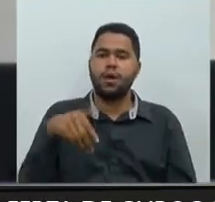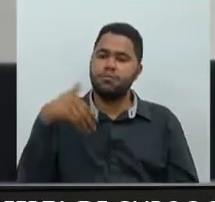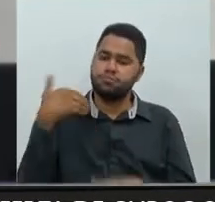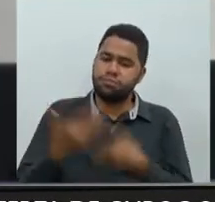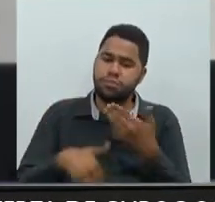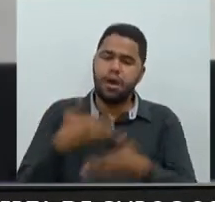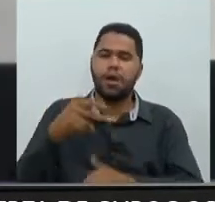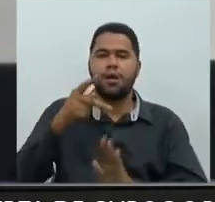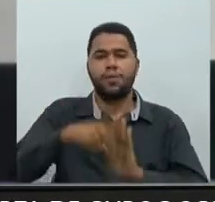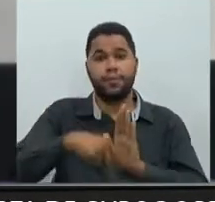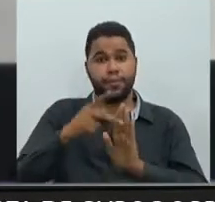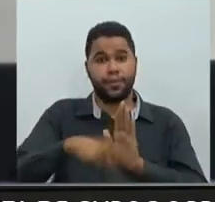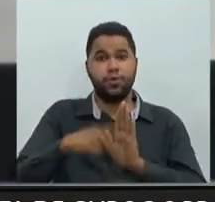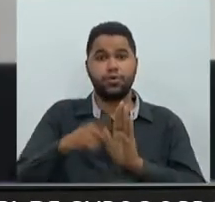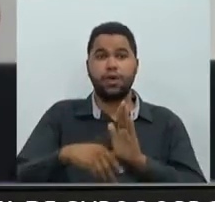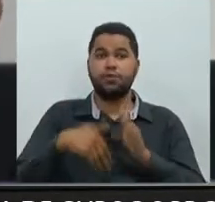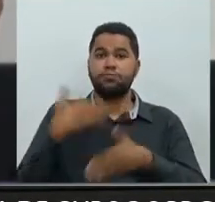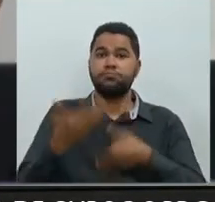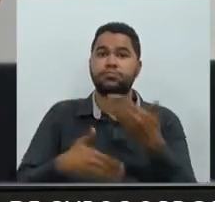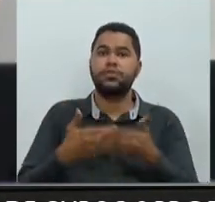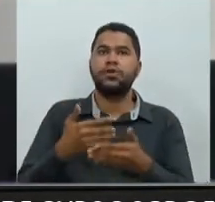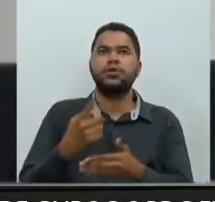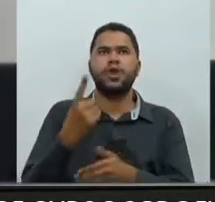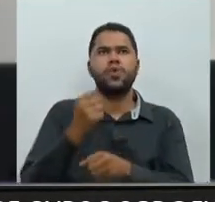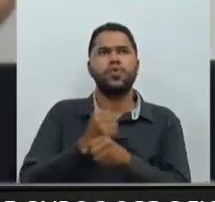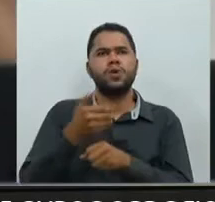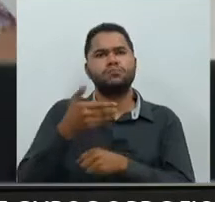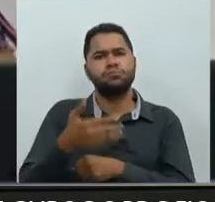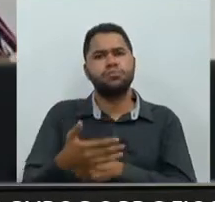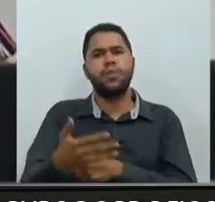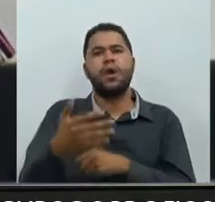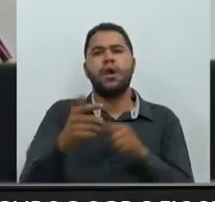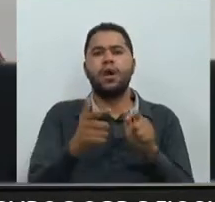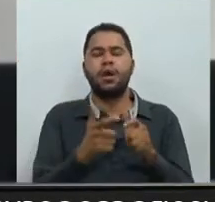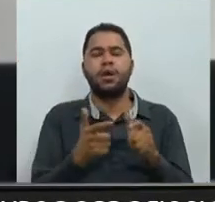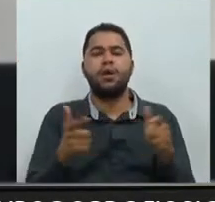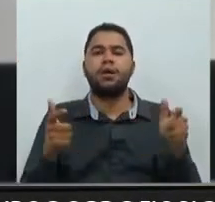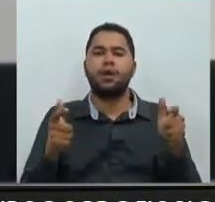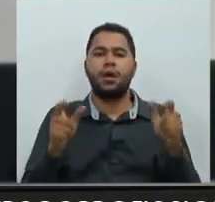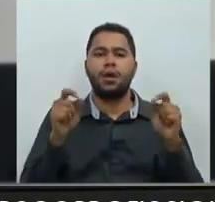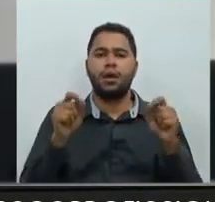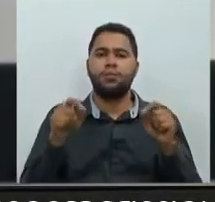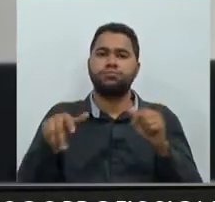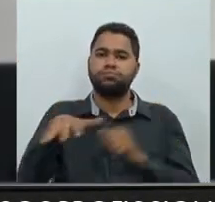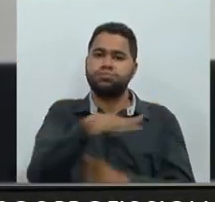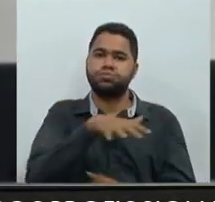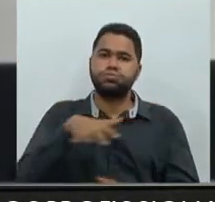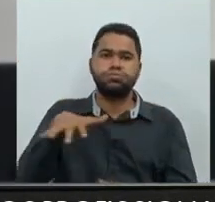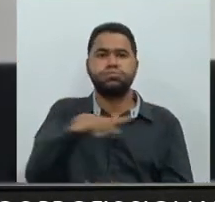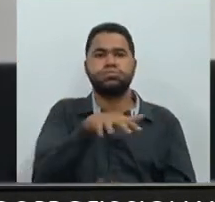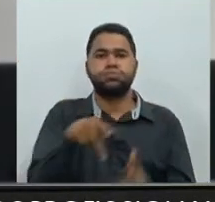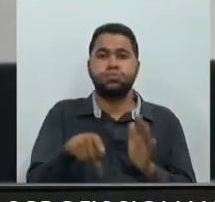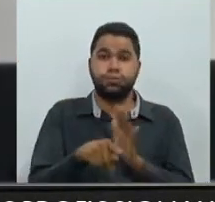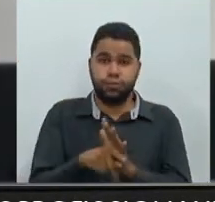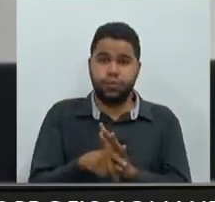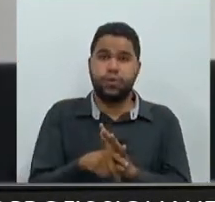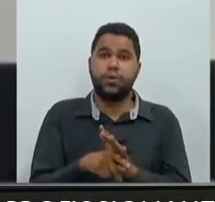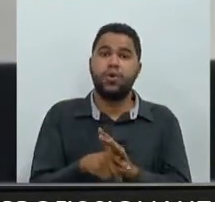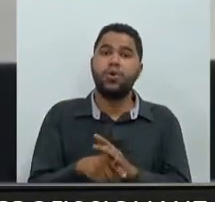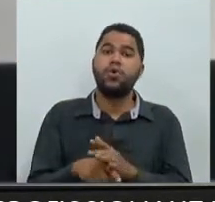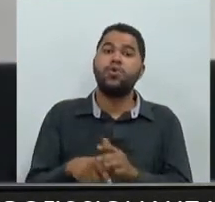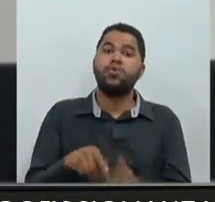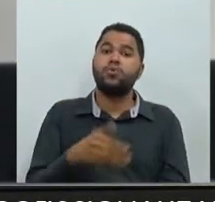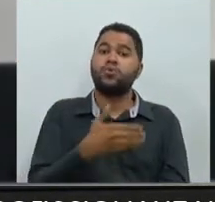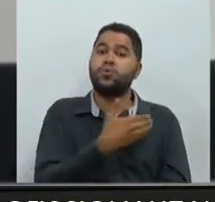avançar no projeto que a gente está construindo aí há mais de um ano, que é ampliar a rede de conveniamento do Estado com as